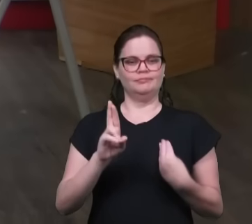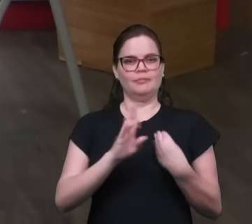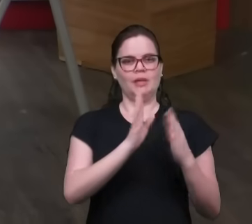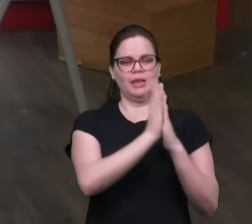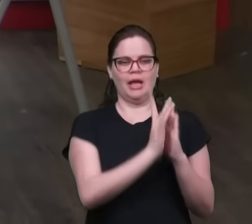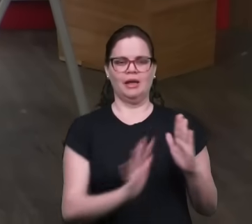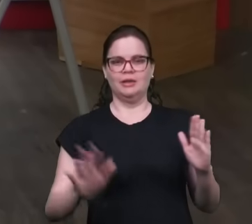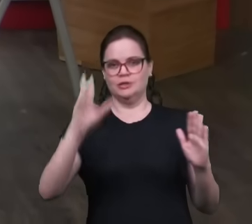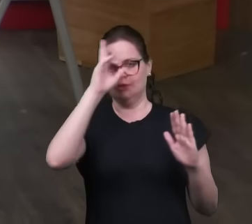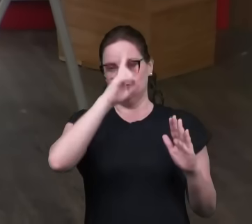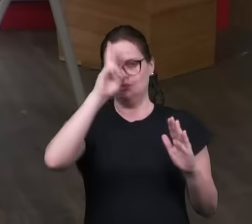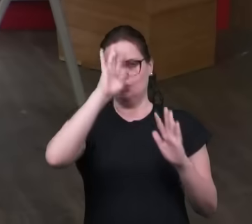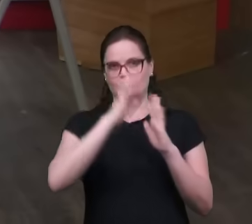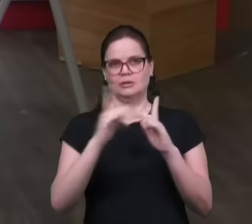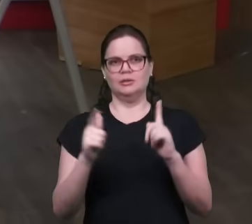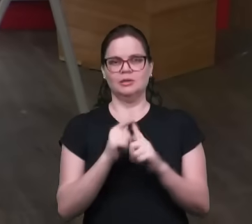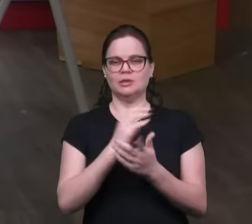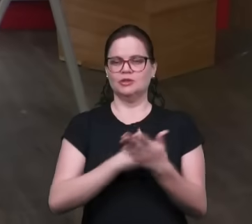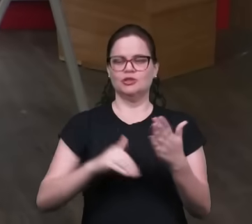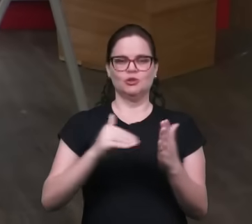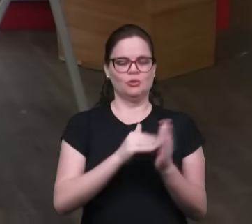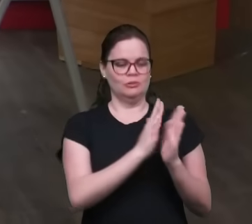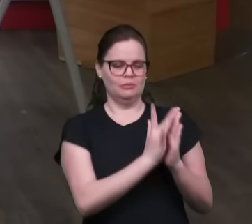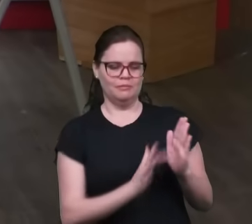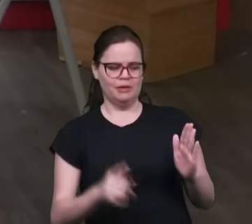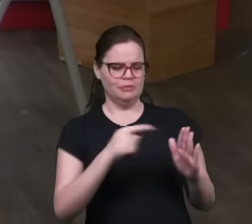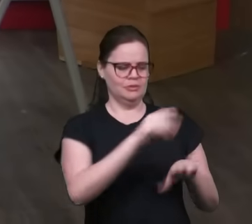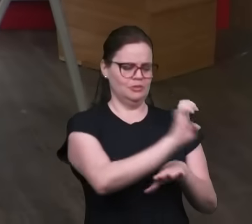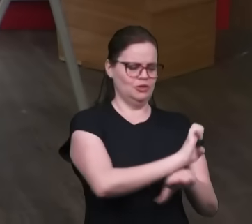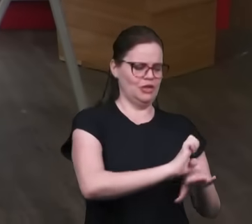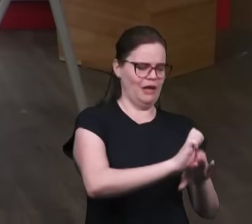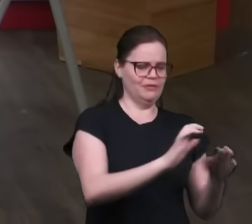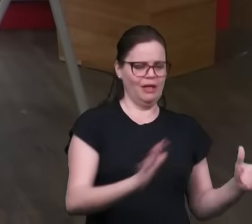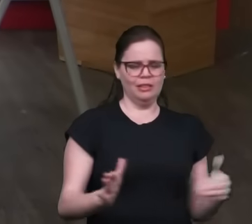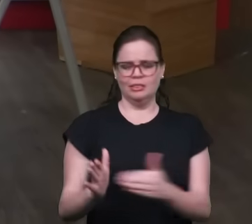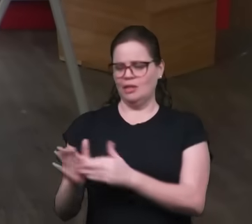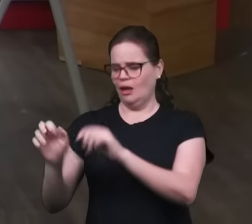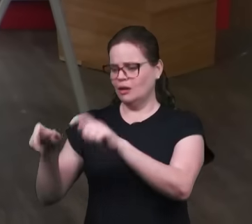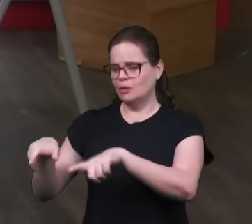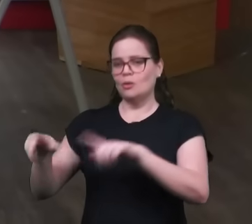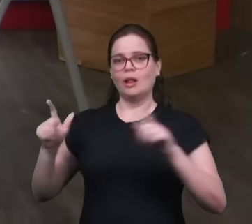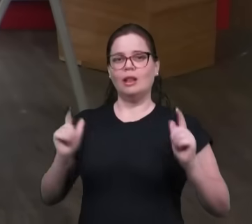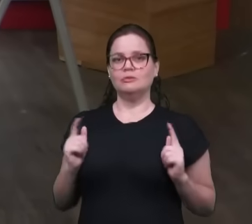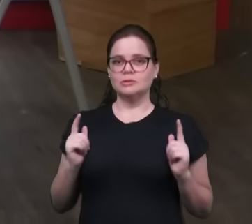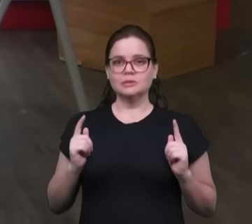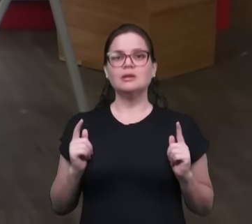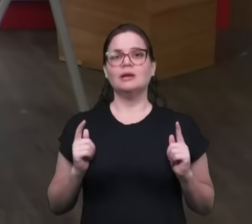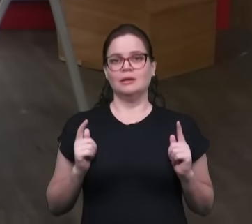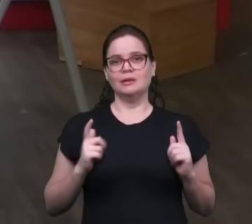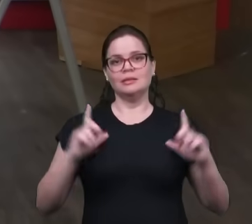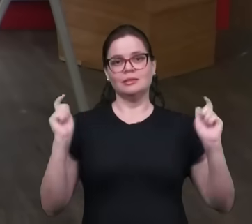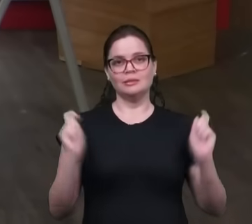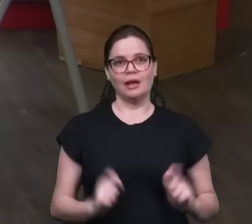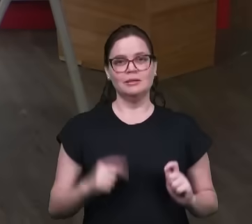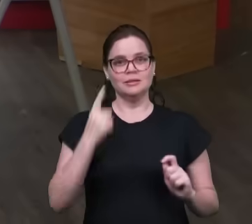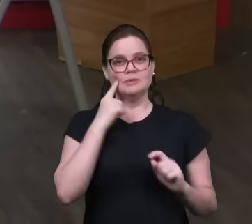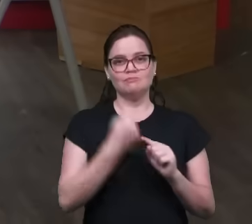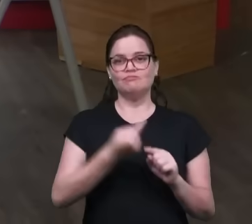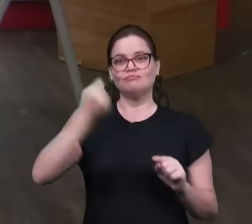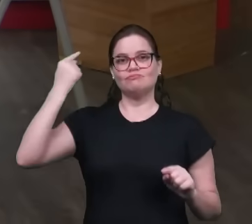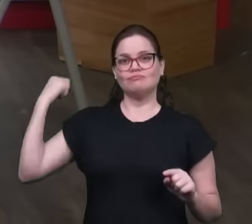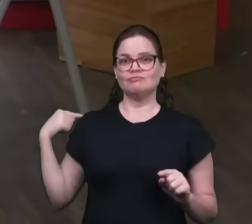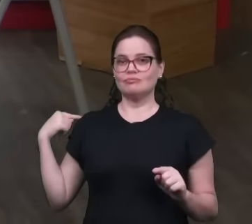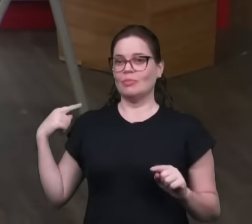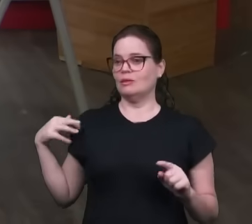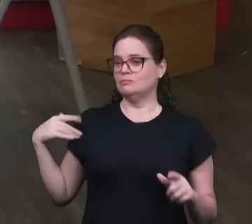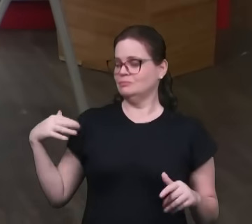igreja durante todo o tempo. Desde lá da igreja de Éfeso, né? Desde a parte, podemos voltar no tempo, mas se cumpre